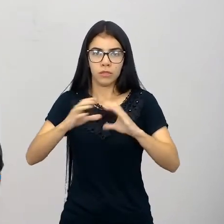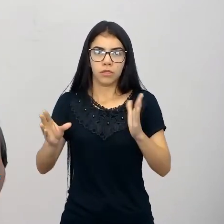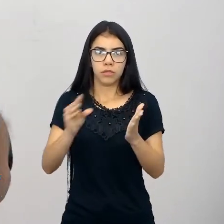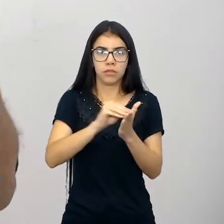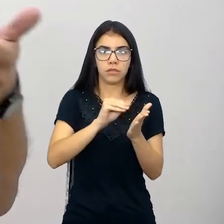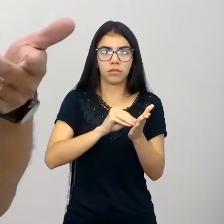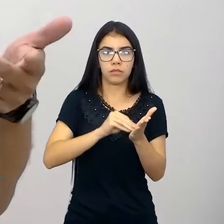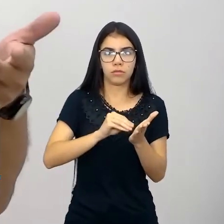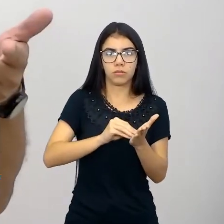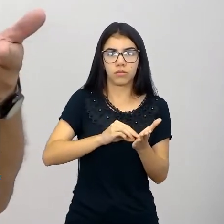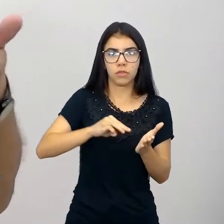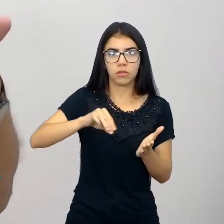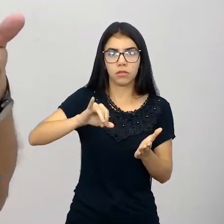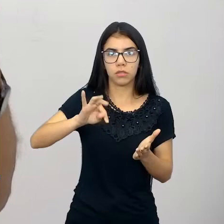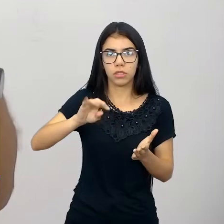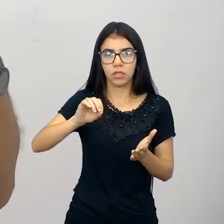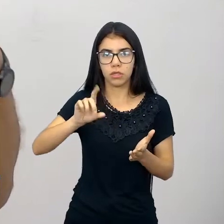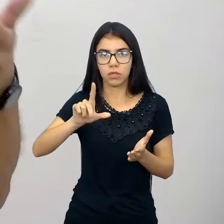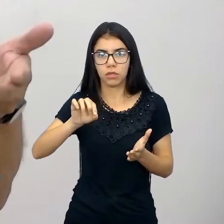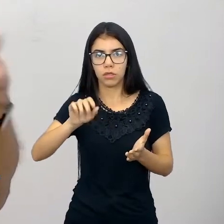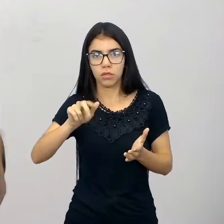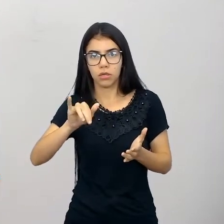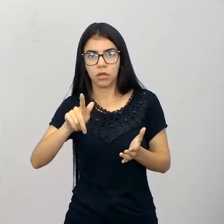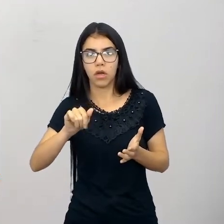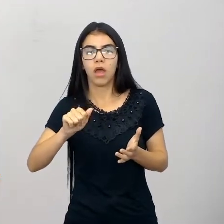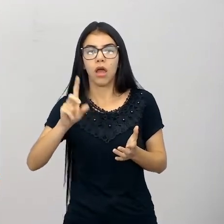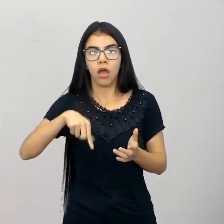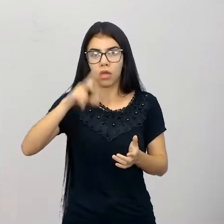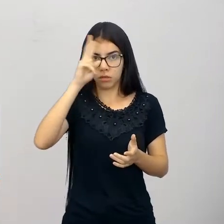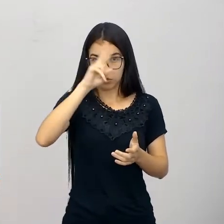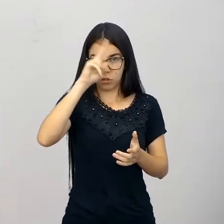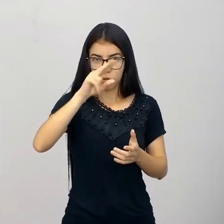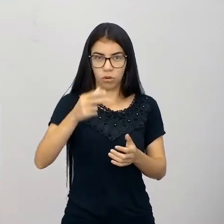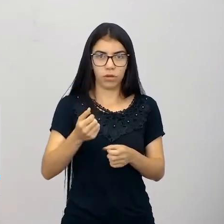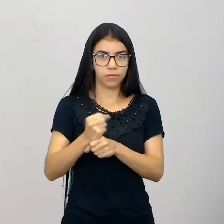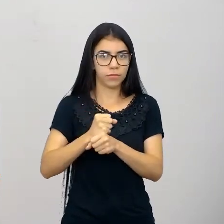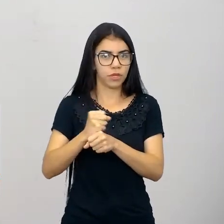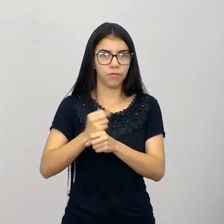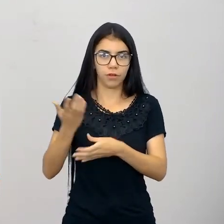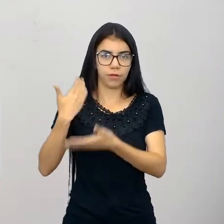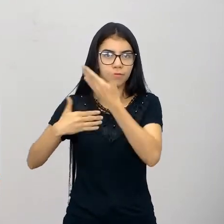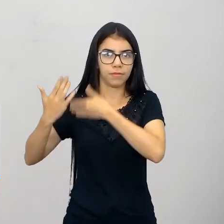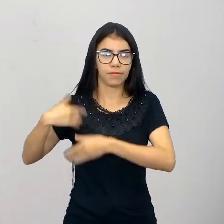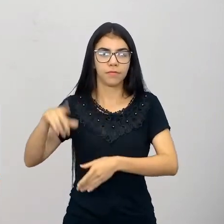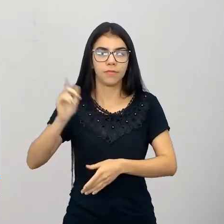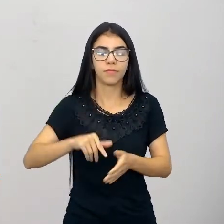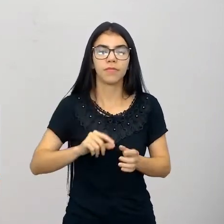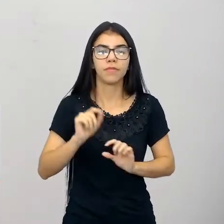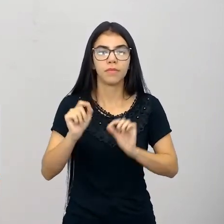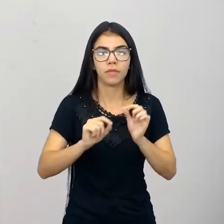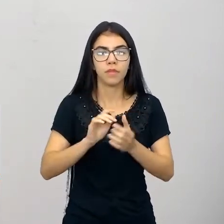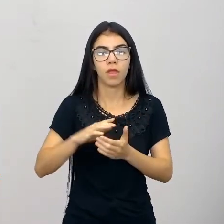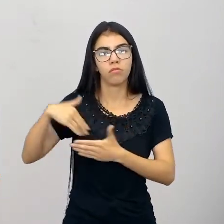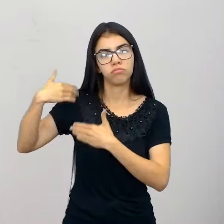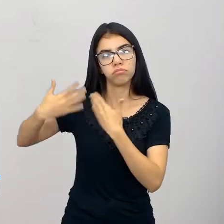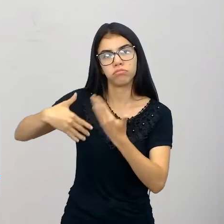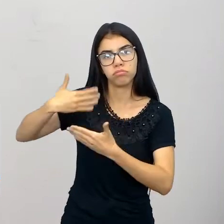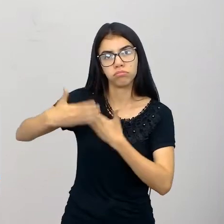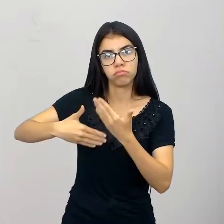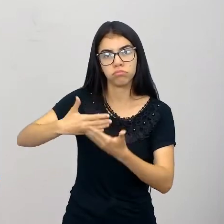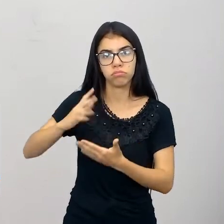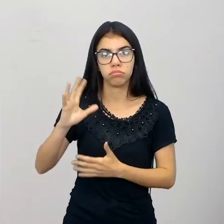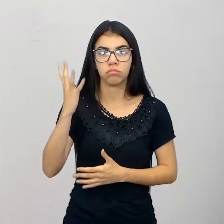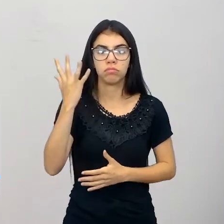das mitologias, né? da Grécia e tal, perdão, elas passavam oralmente. Com o passar do